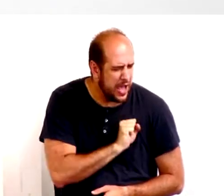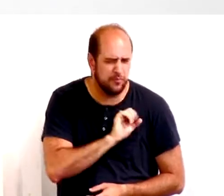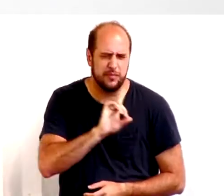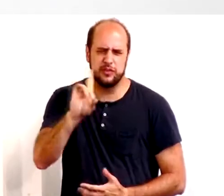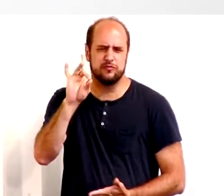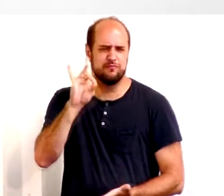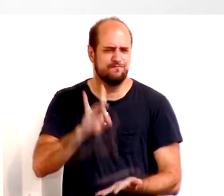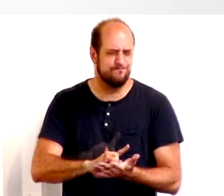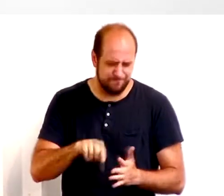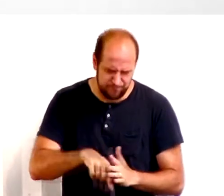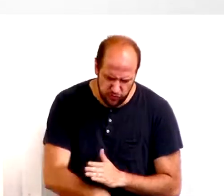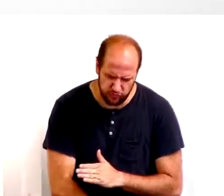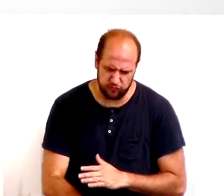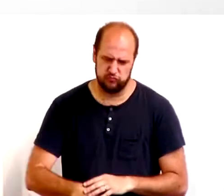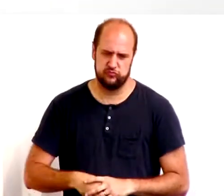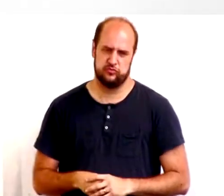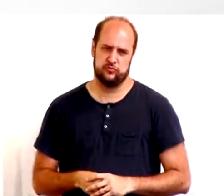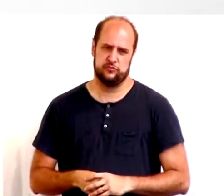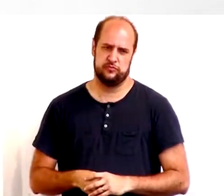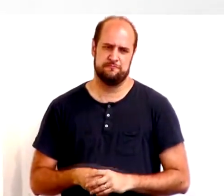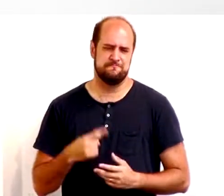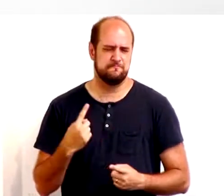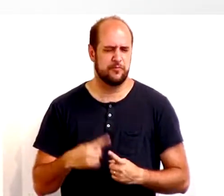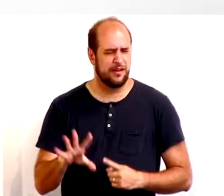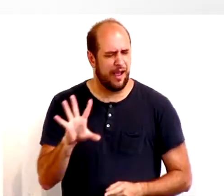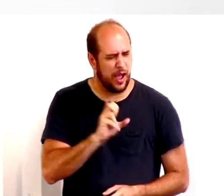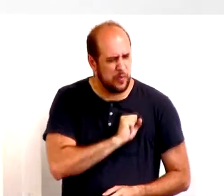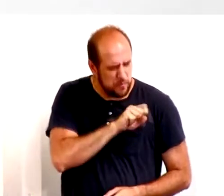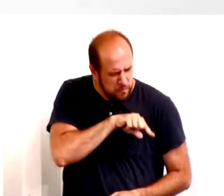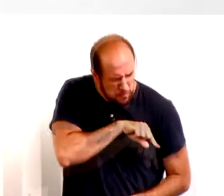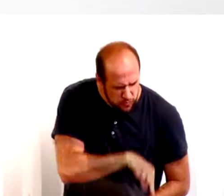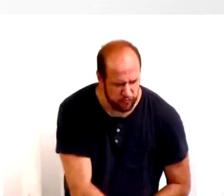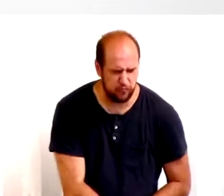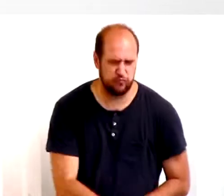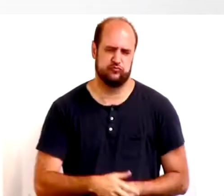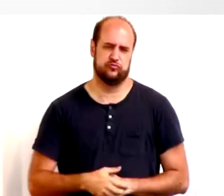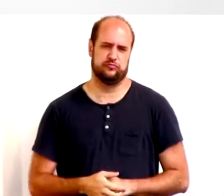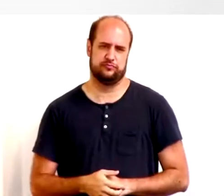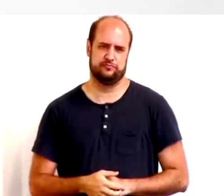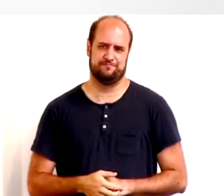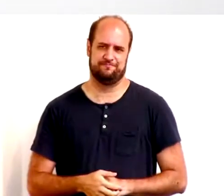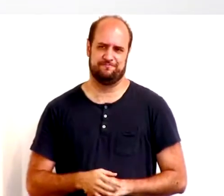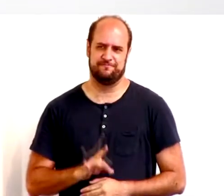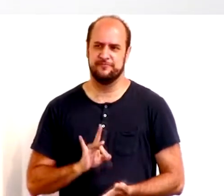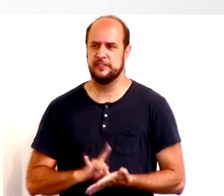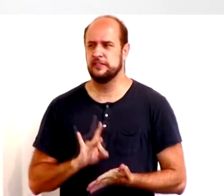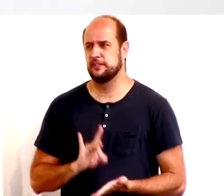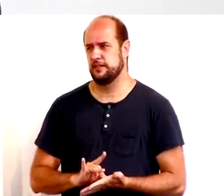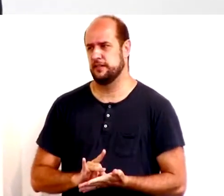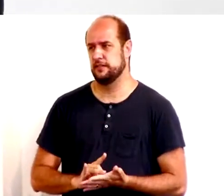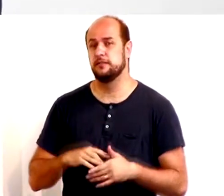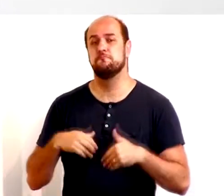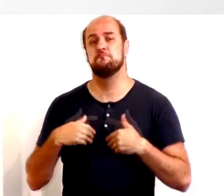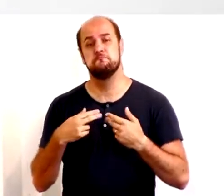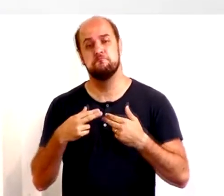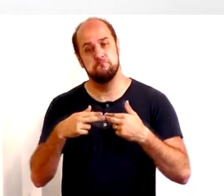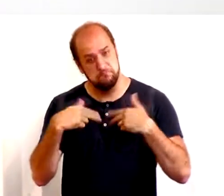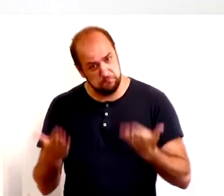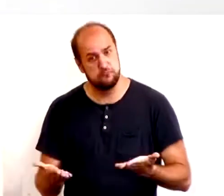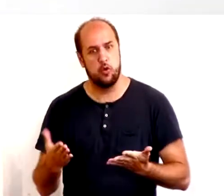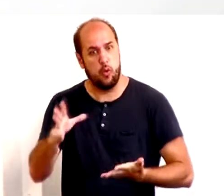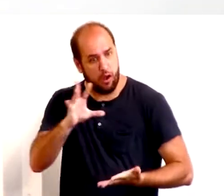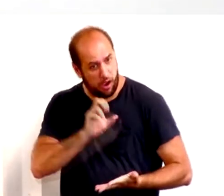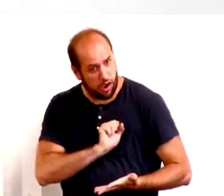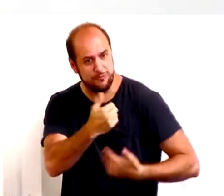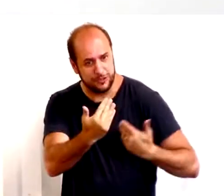Deus, e porque ele amou tanto a Deus, ele fez missões. A característica fundamental de Jonathan Edwards,